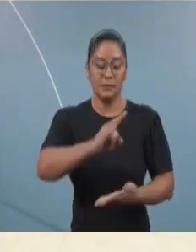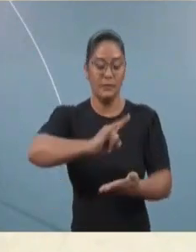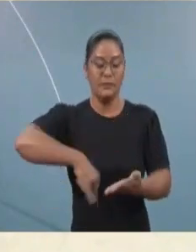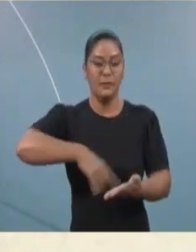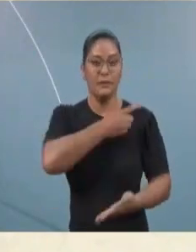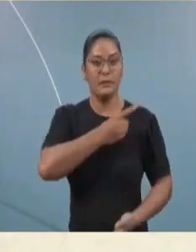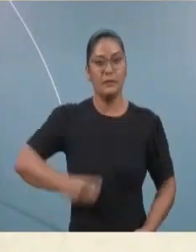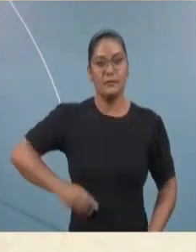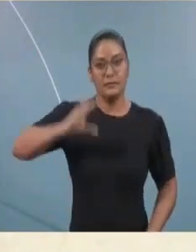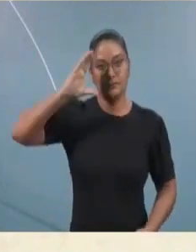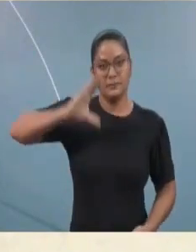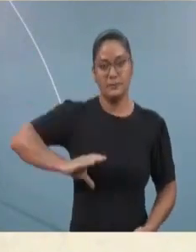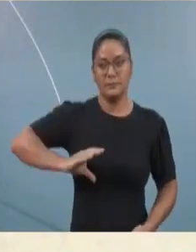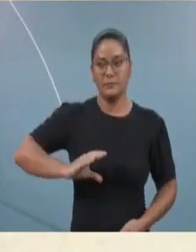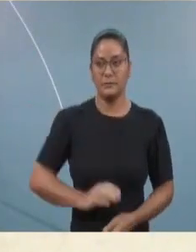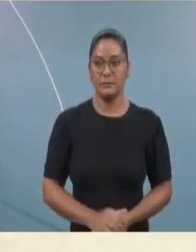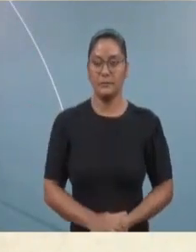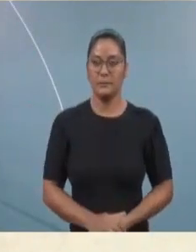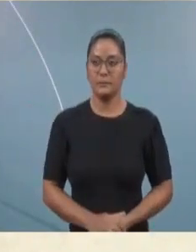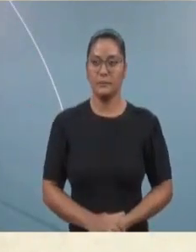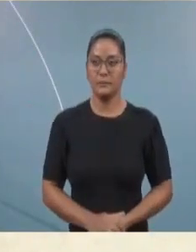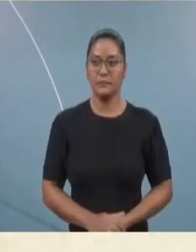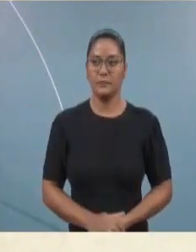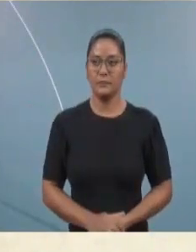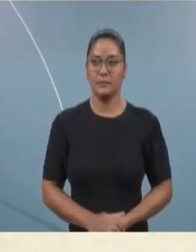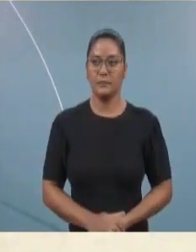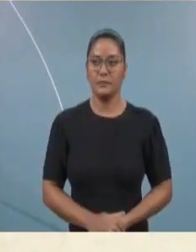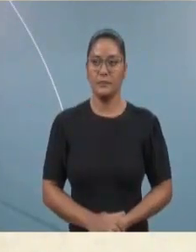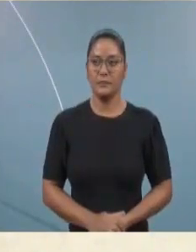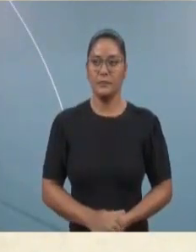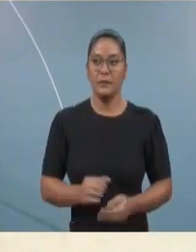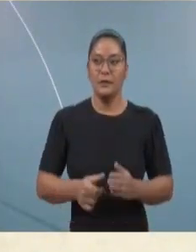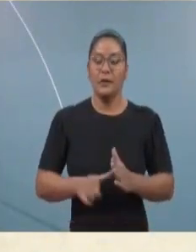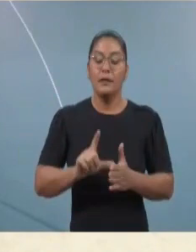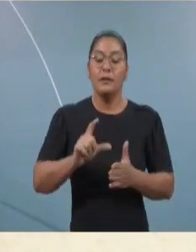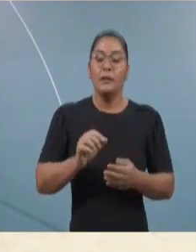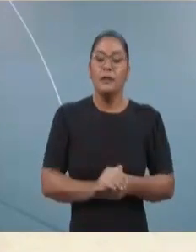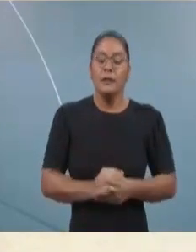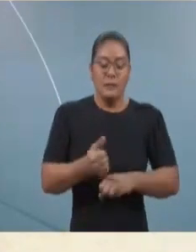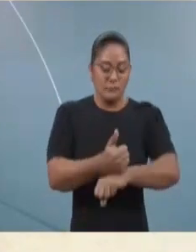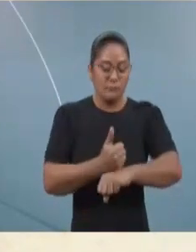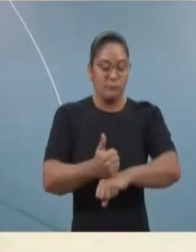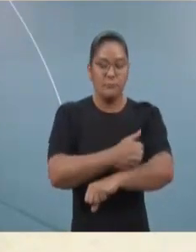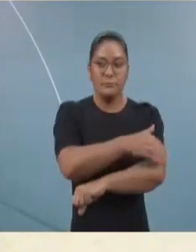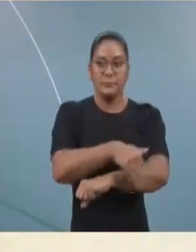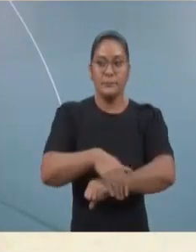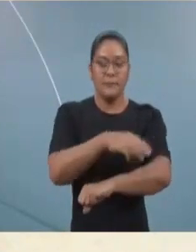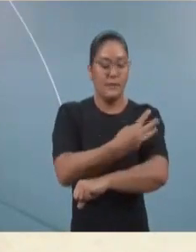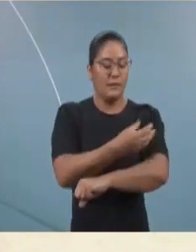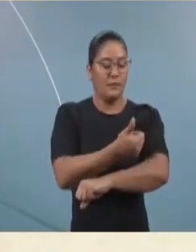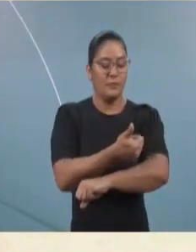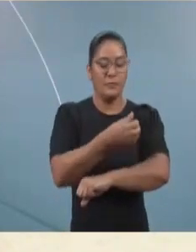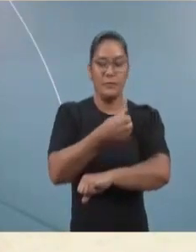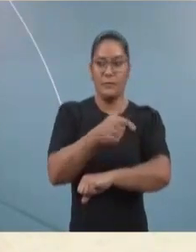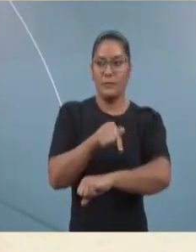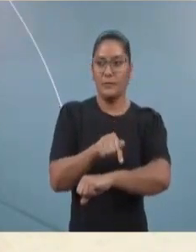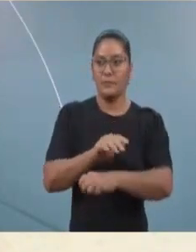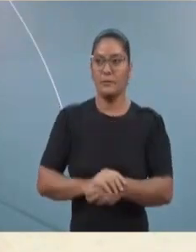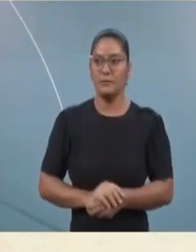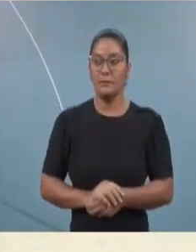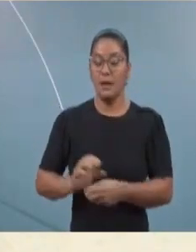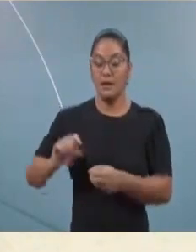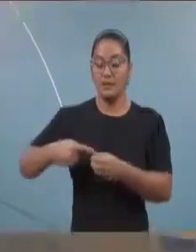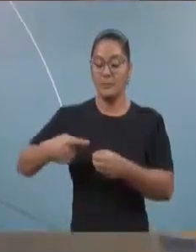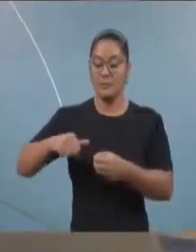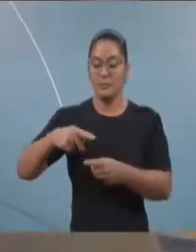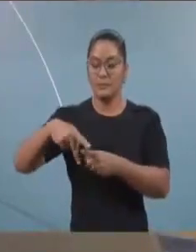deputada Cristiane Dantas solicitando antecipar restauração do asfalto da RN 317 no no treiche entre os municípios São